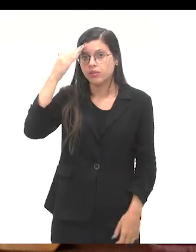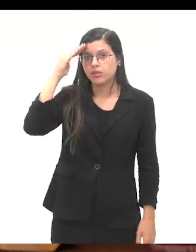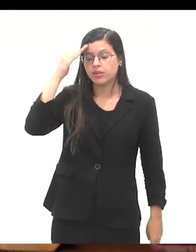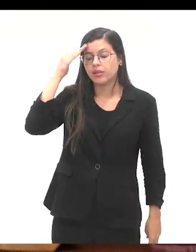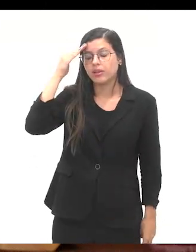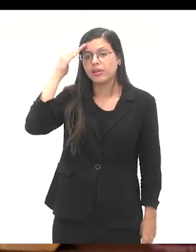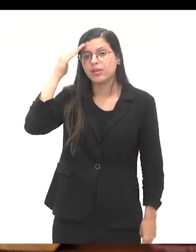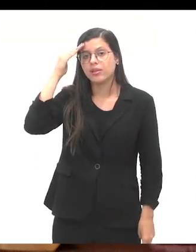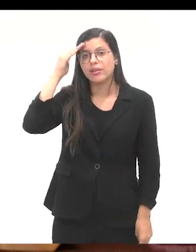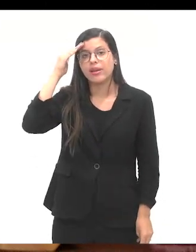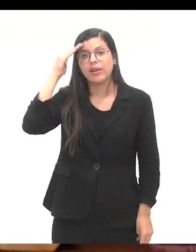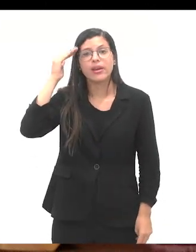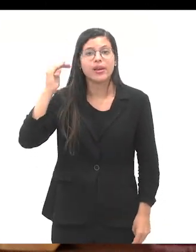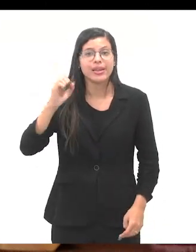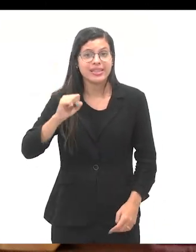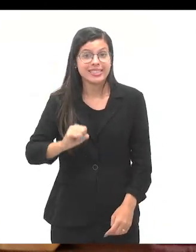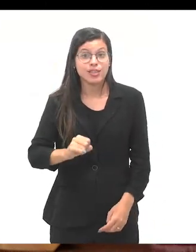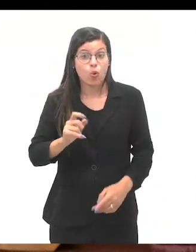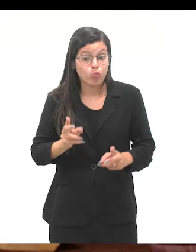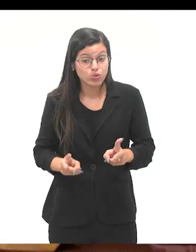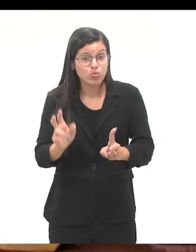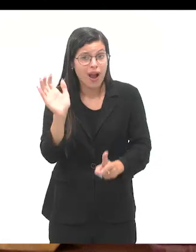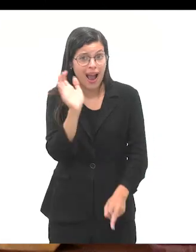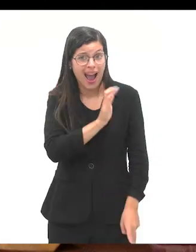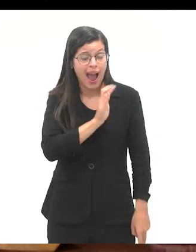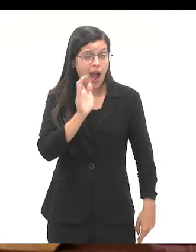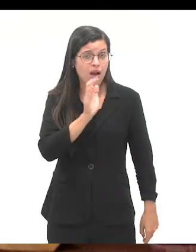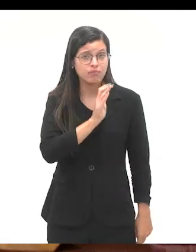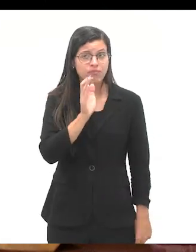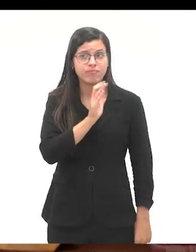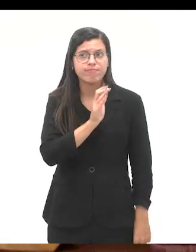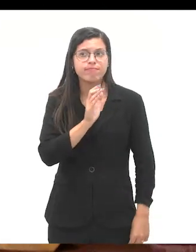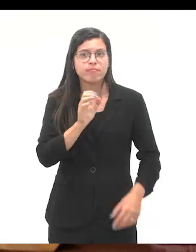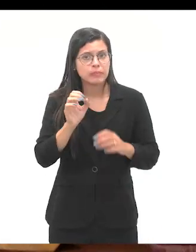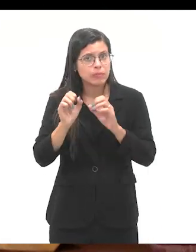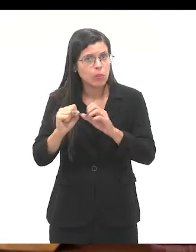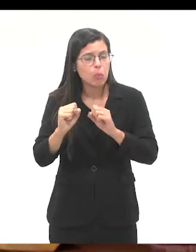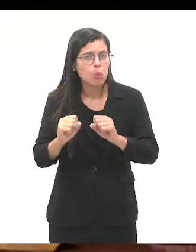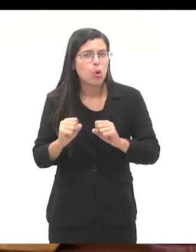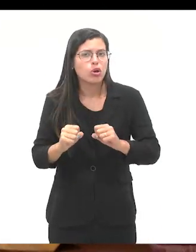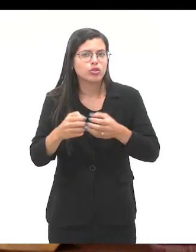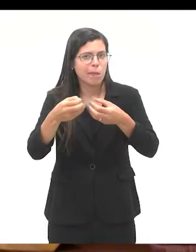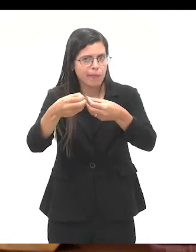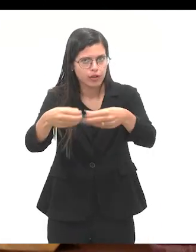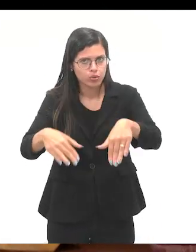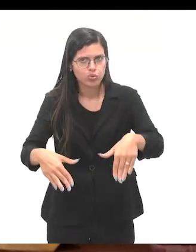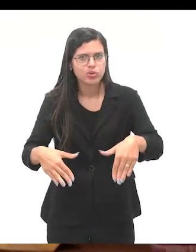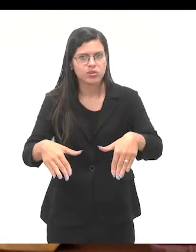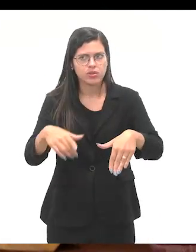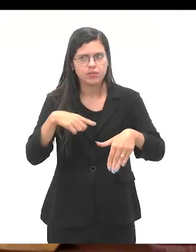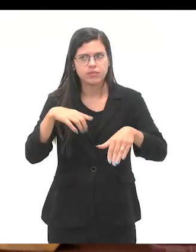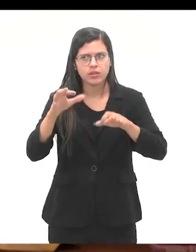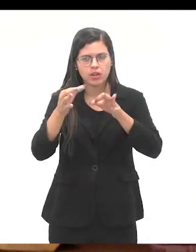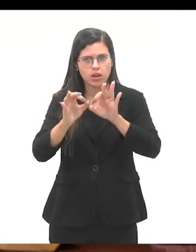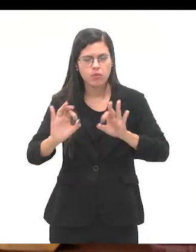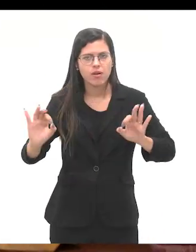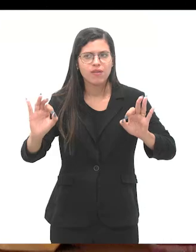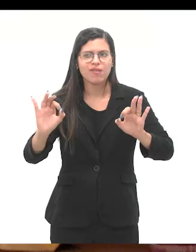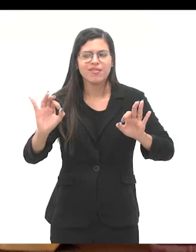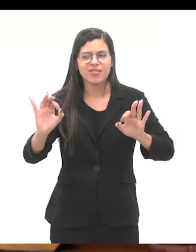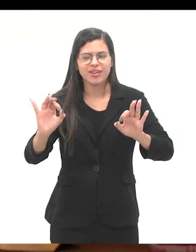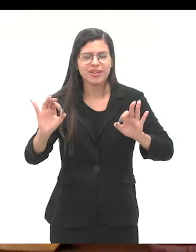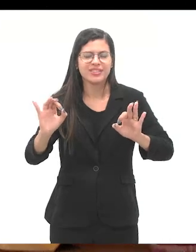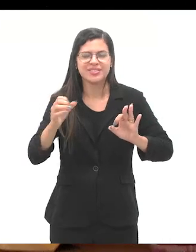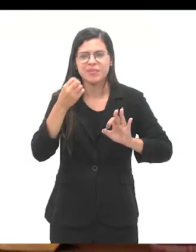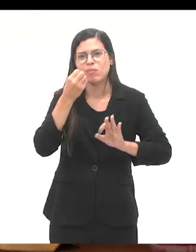entender que nessa velocidade a gente pode se dar muito mal, por exemplo, que é uma frase muito